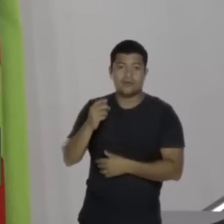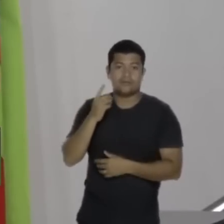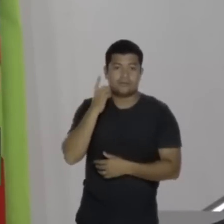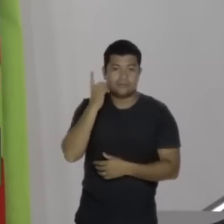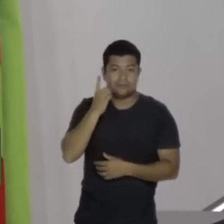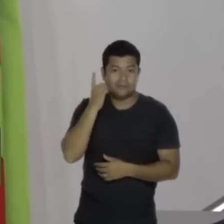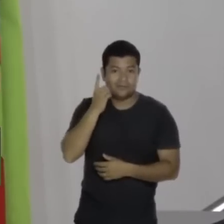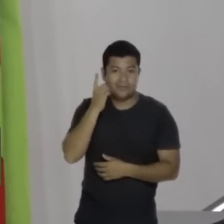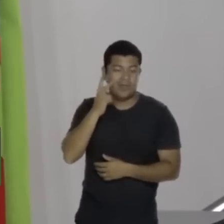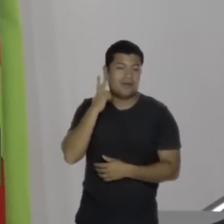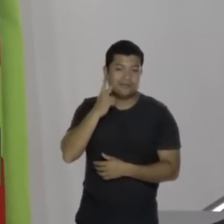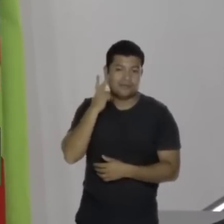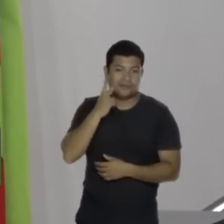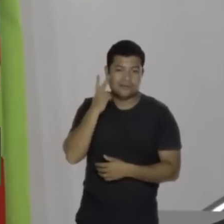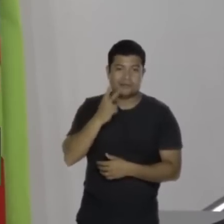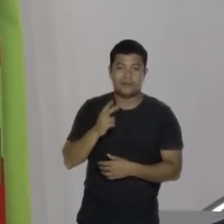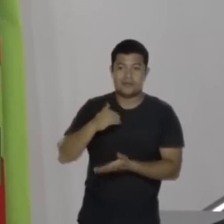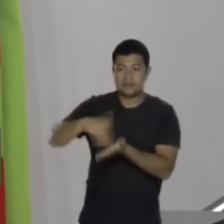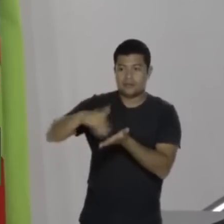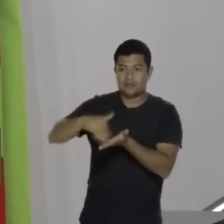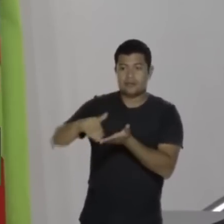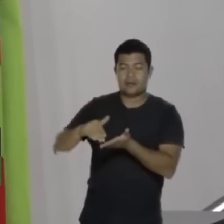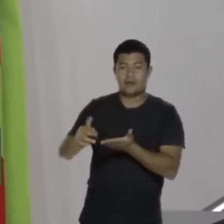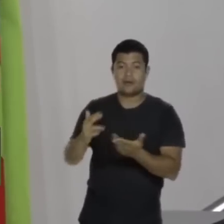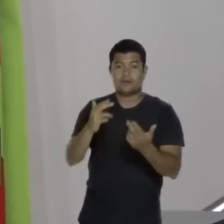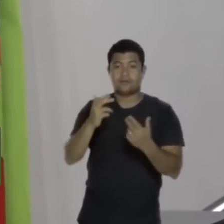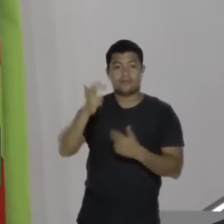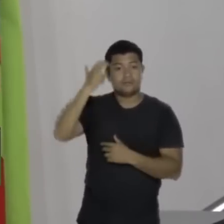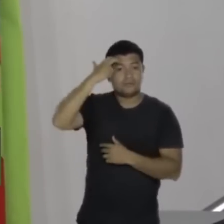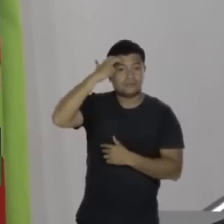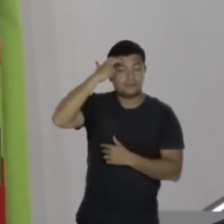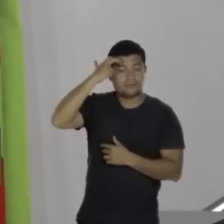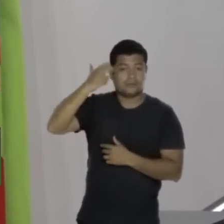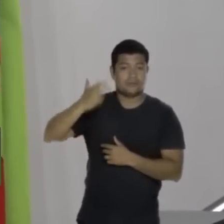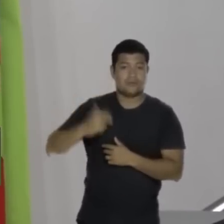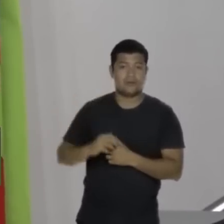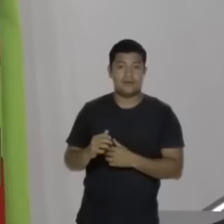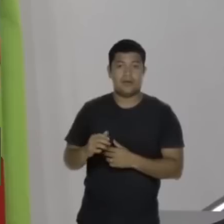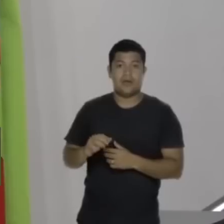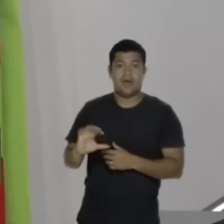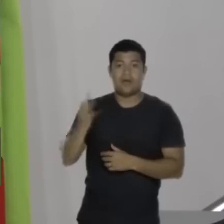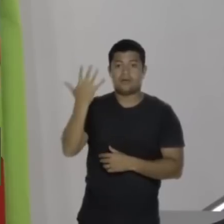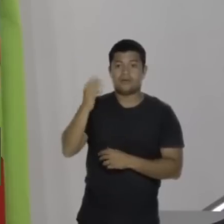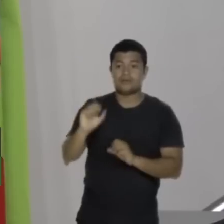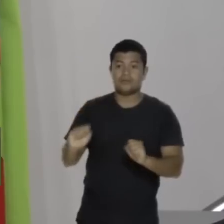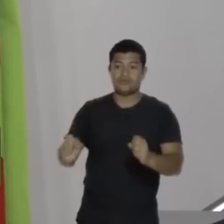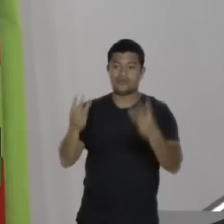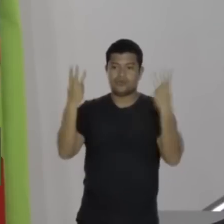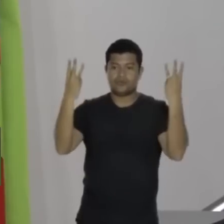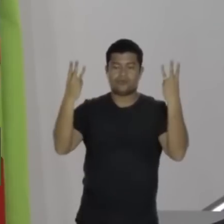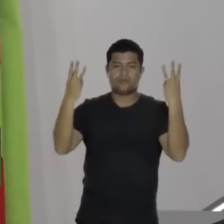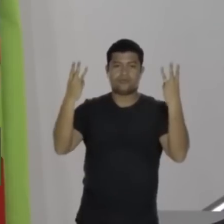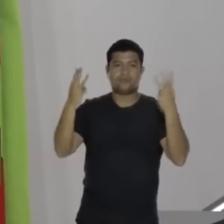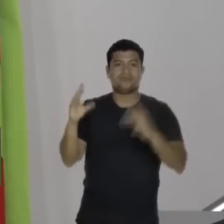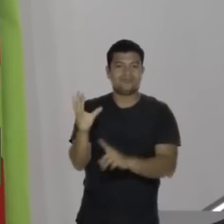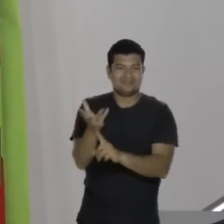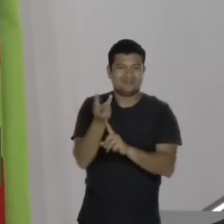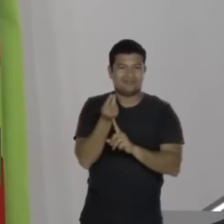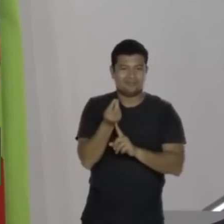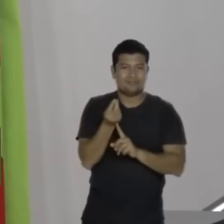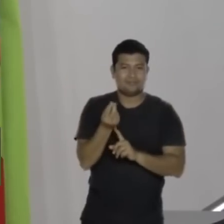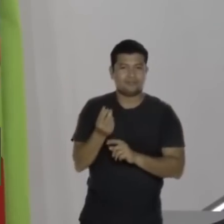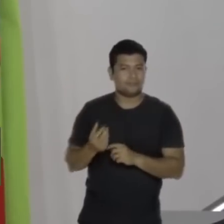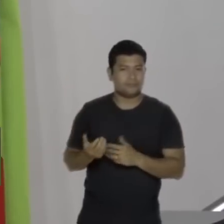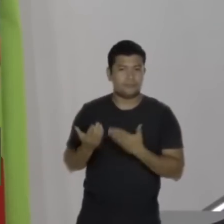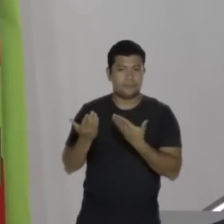secretária da Cultura. Durante a sua gestão como secretária da Cultura, aconteceram 5 shows artísticos que foram